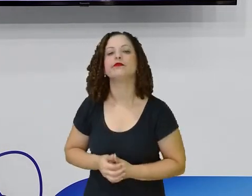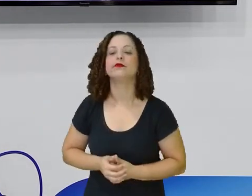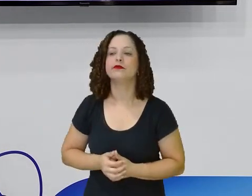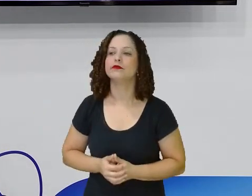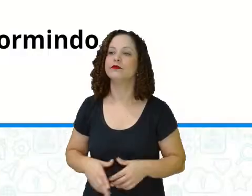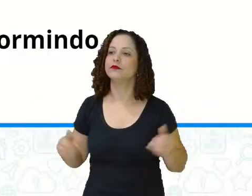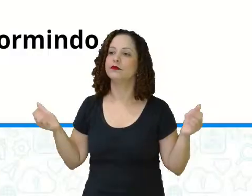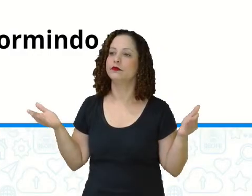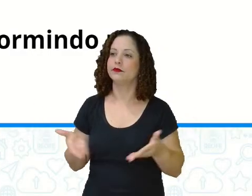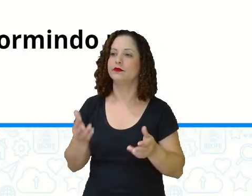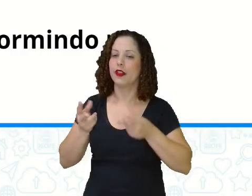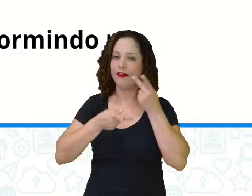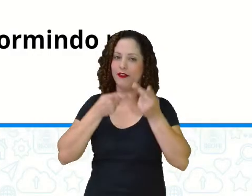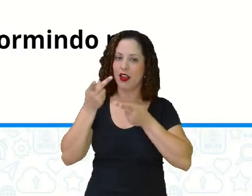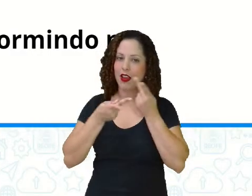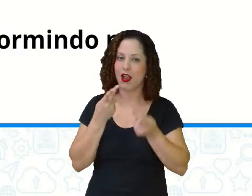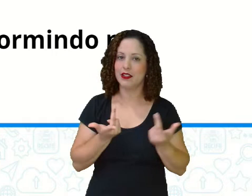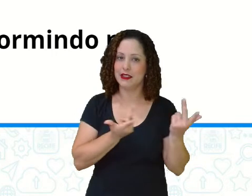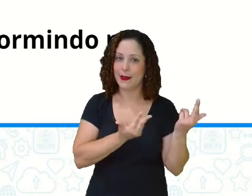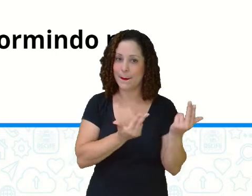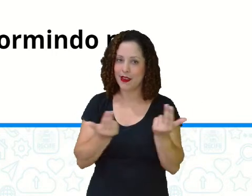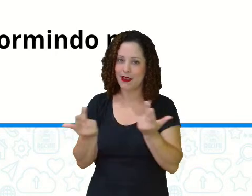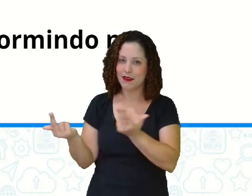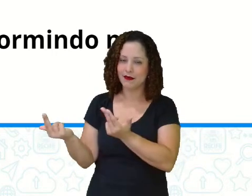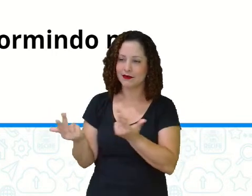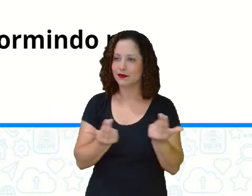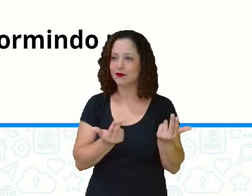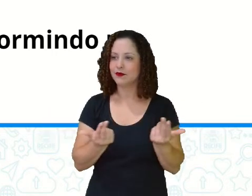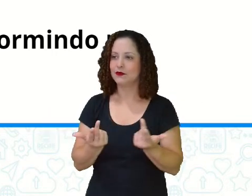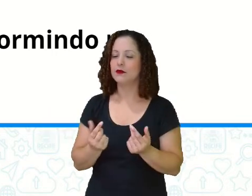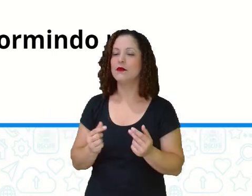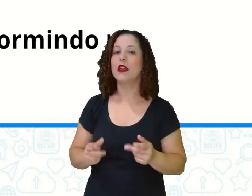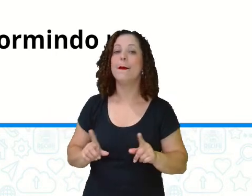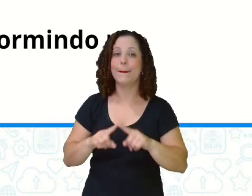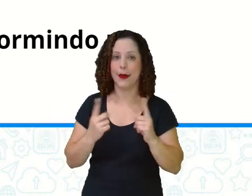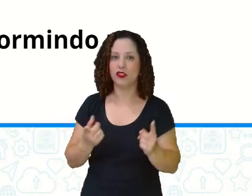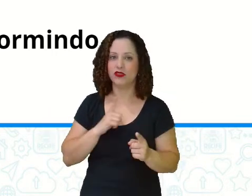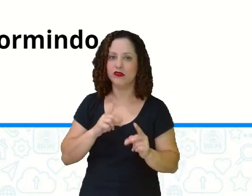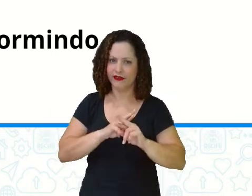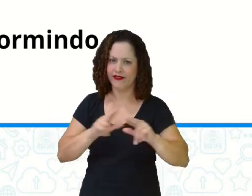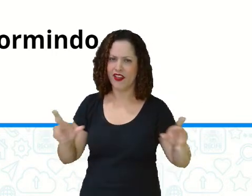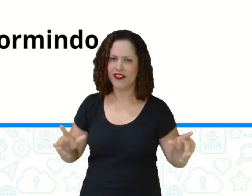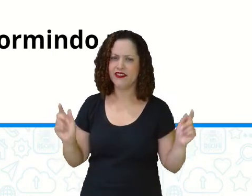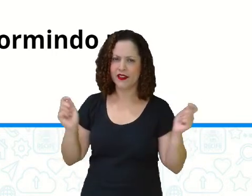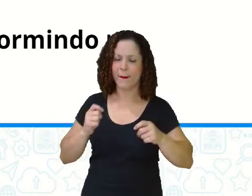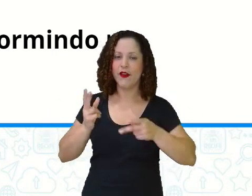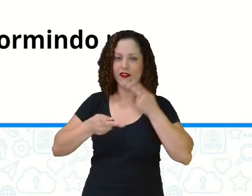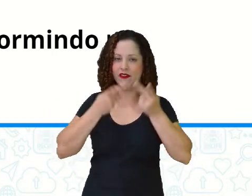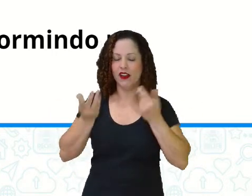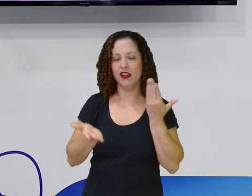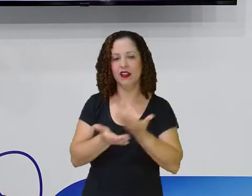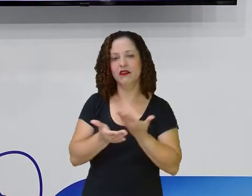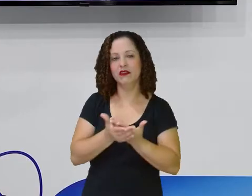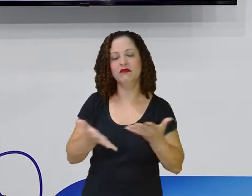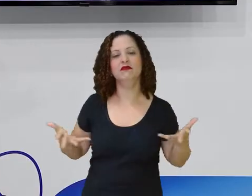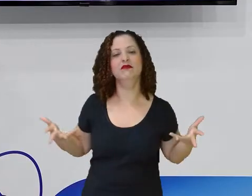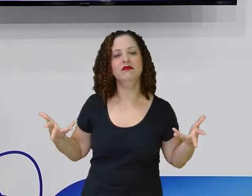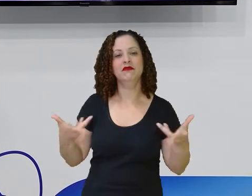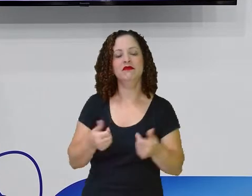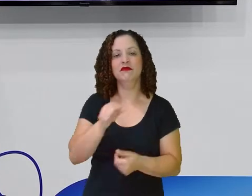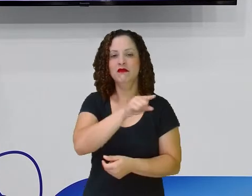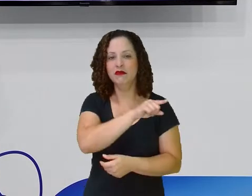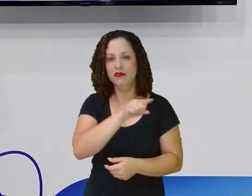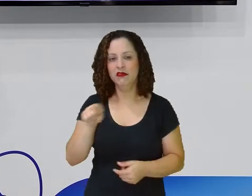vou colocando aqui, falando um pouquinho das semelhanças. Se for chegando mais diferenças aí, o professor vai citando. A aula está maravilhosa, porque vocês